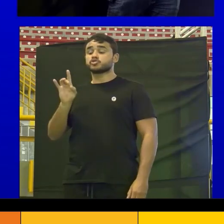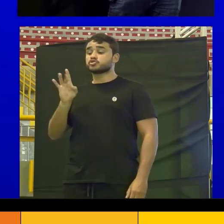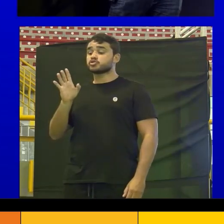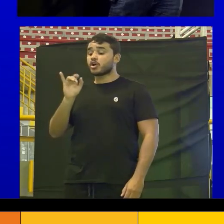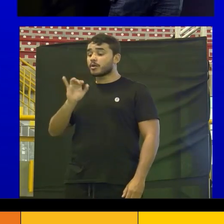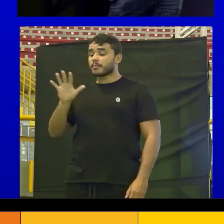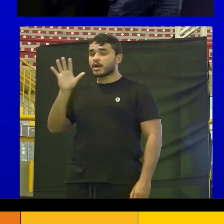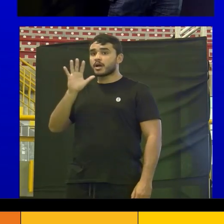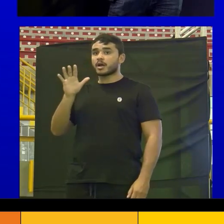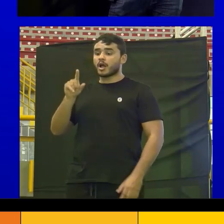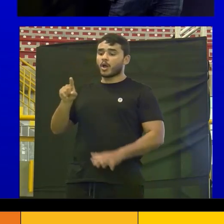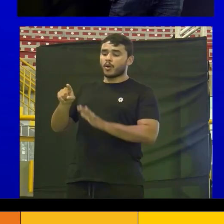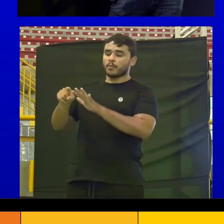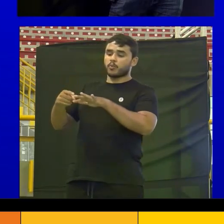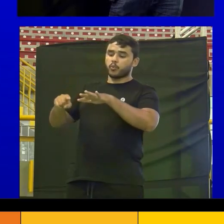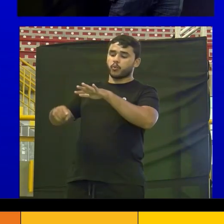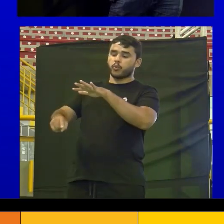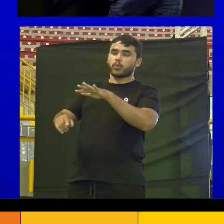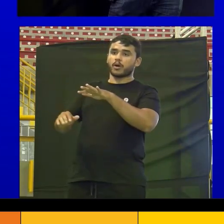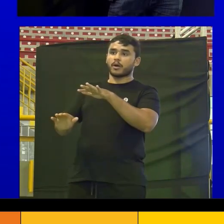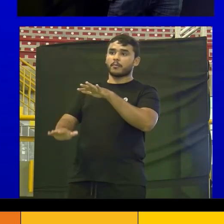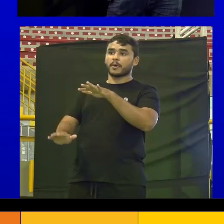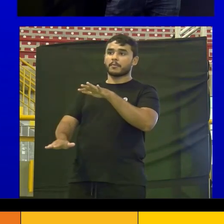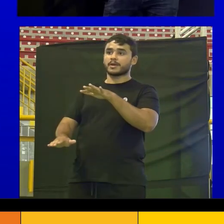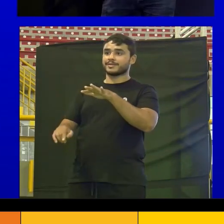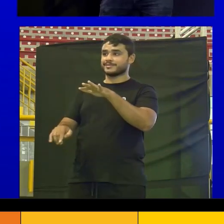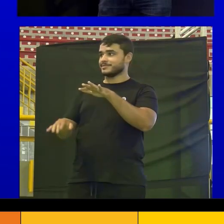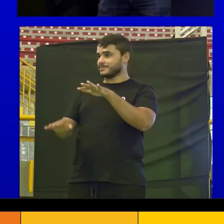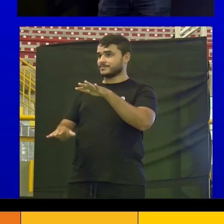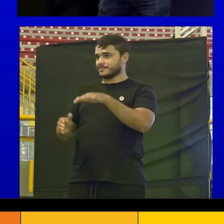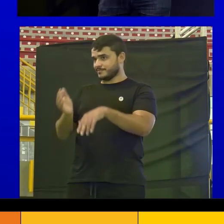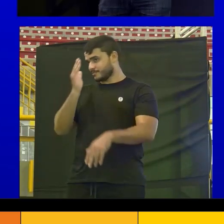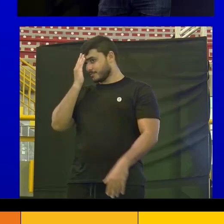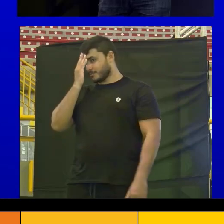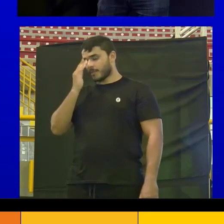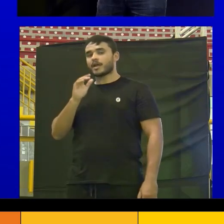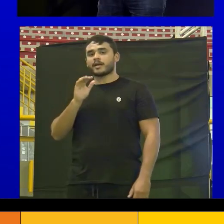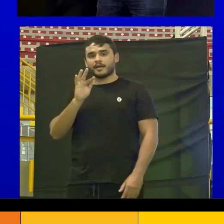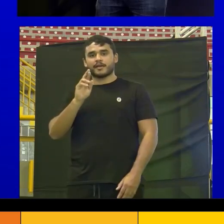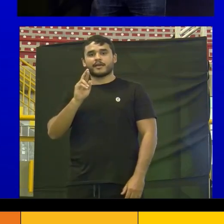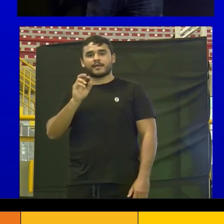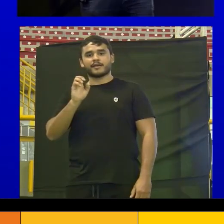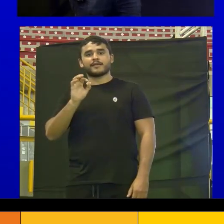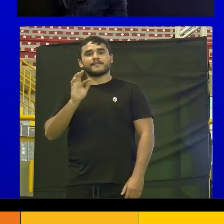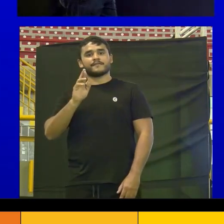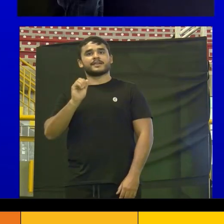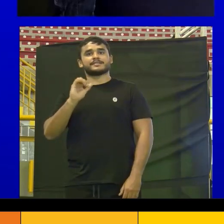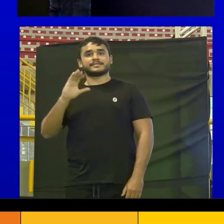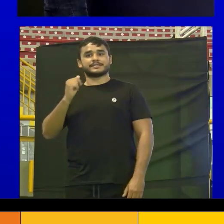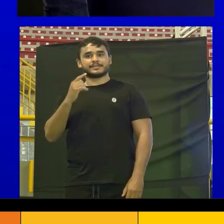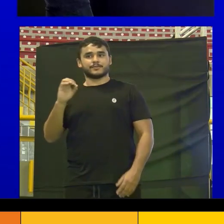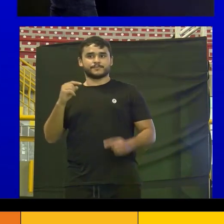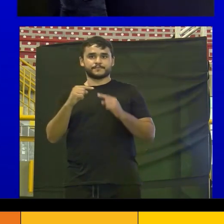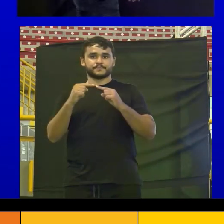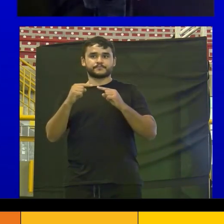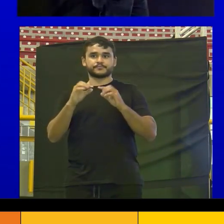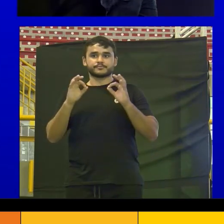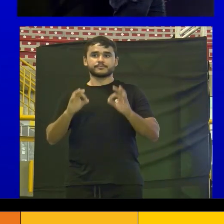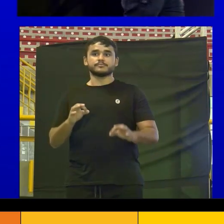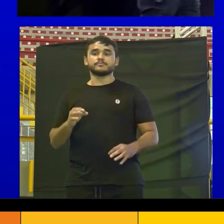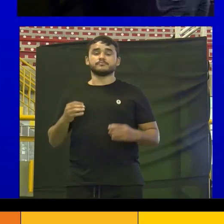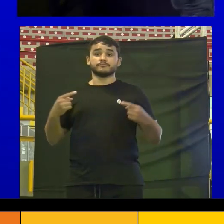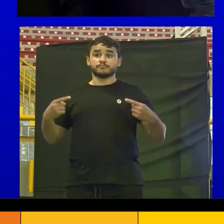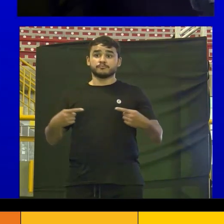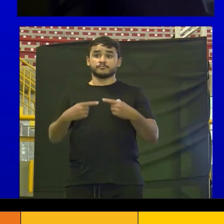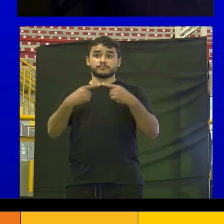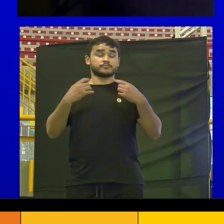imagem, porque o objeto está o quê? Mais abaixo. Isso é refração. E como eu estou atrás de uma refração, o item D